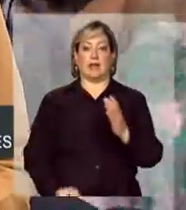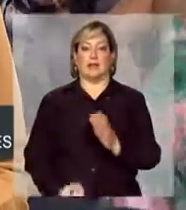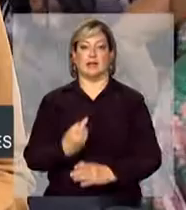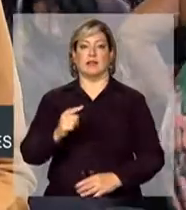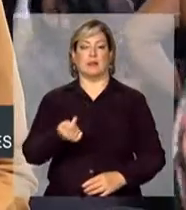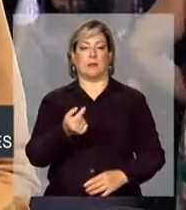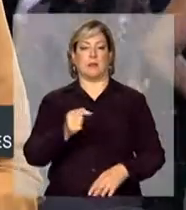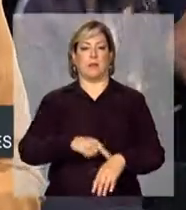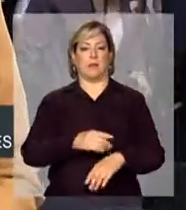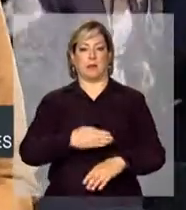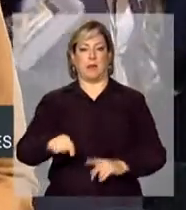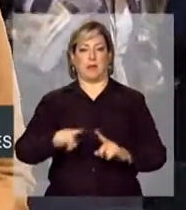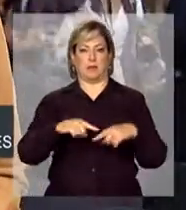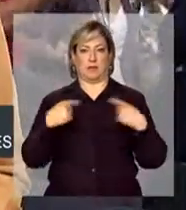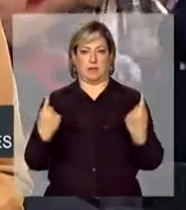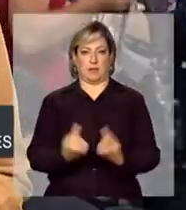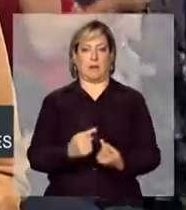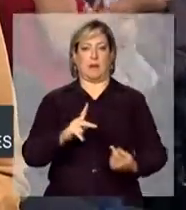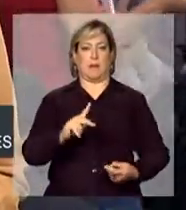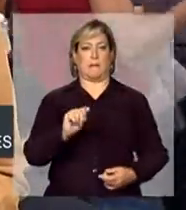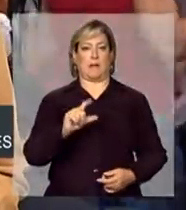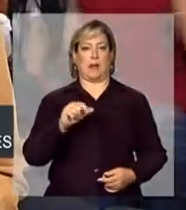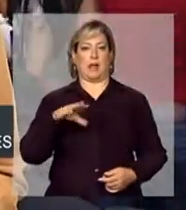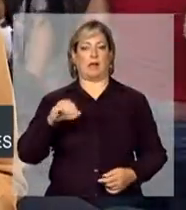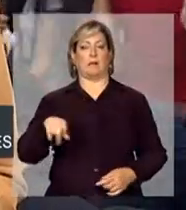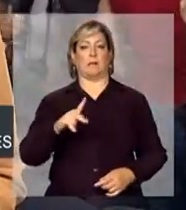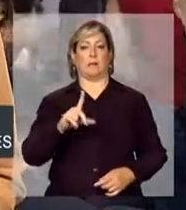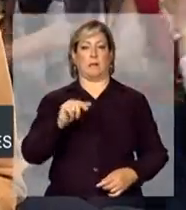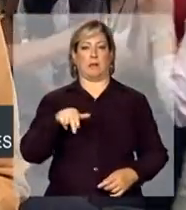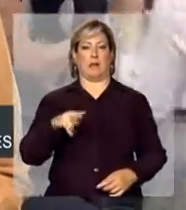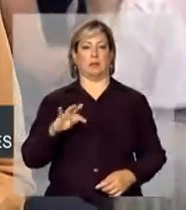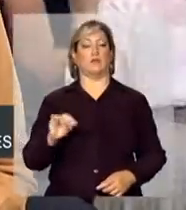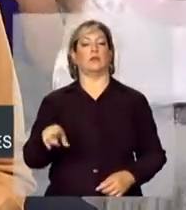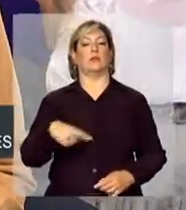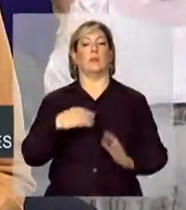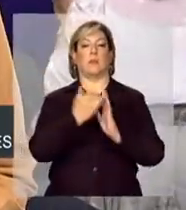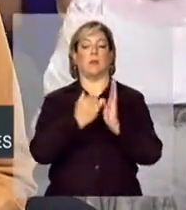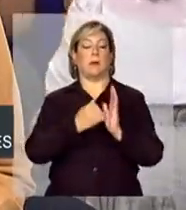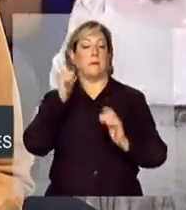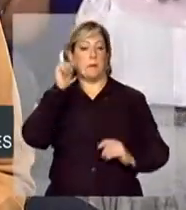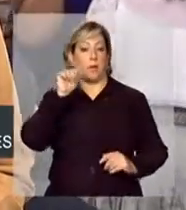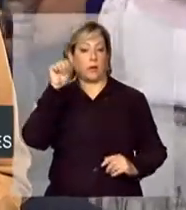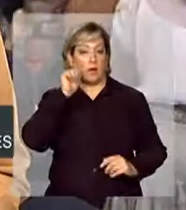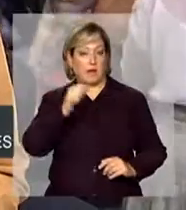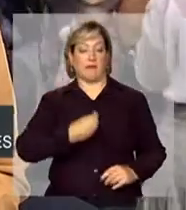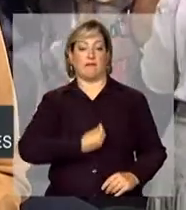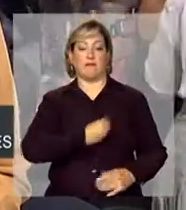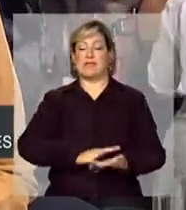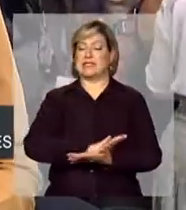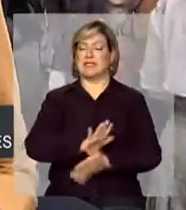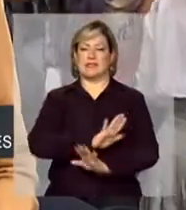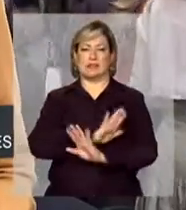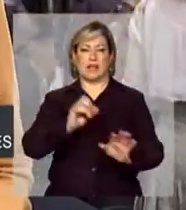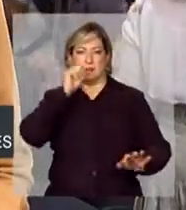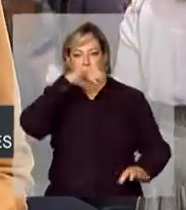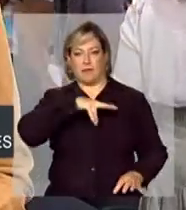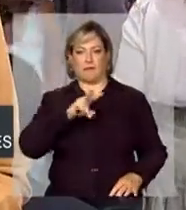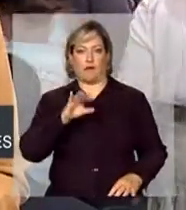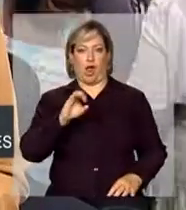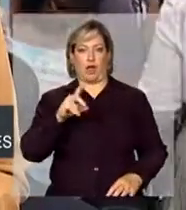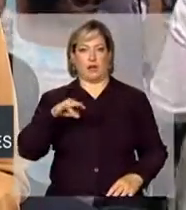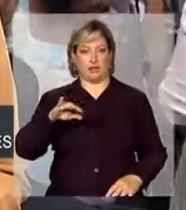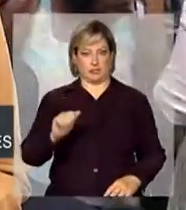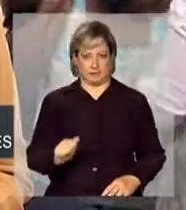em solenidade aqui no Palácio do Planalto o programa mulher viver sem violência é um programa